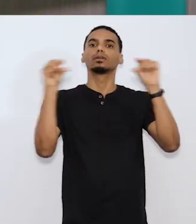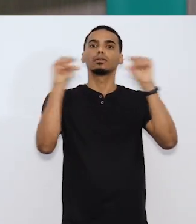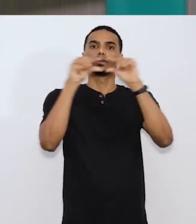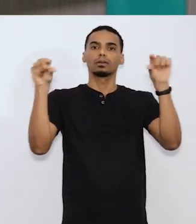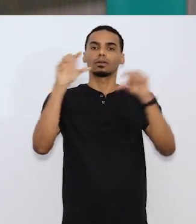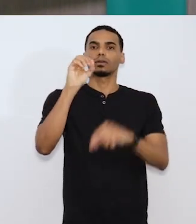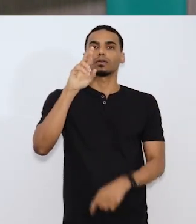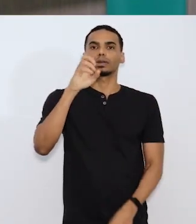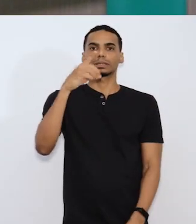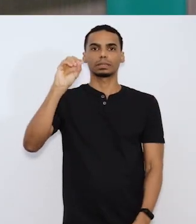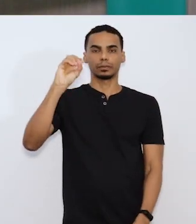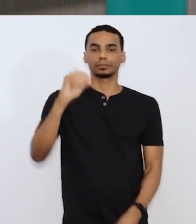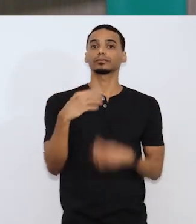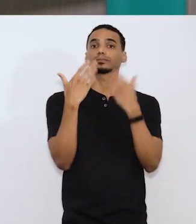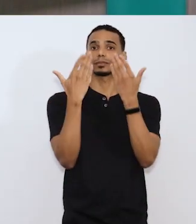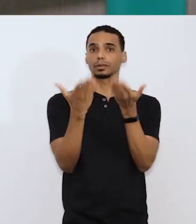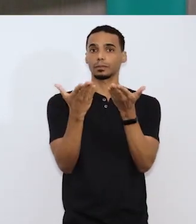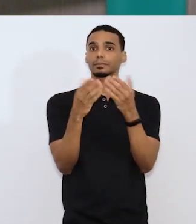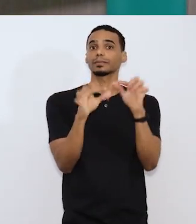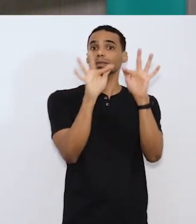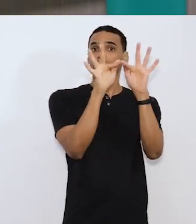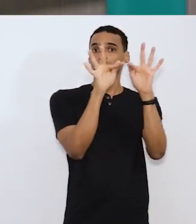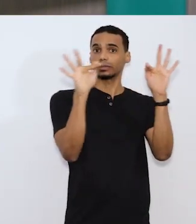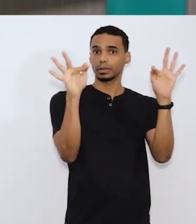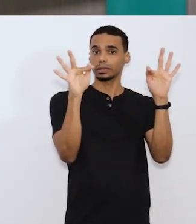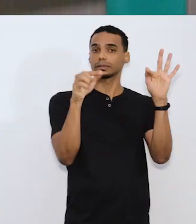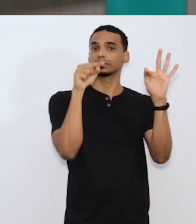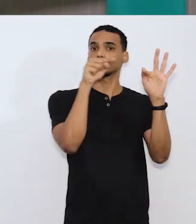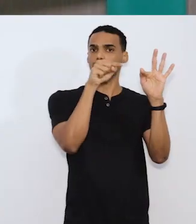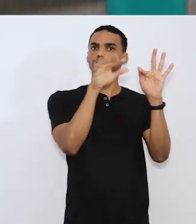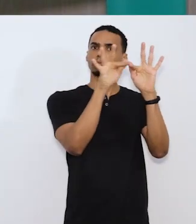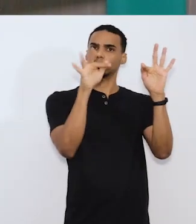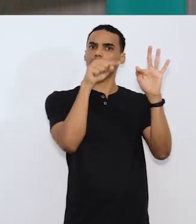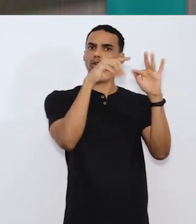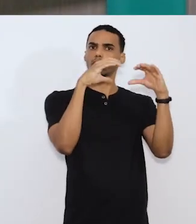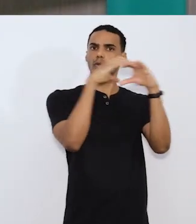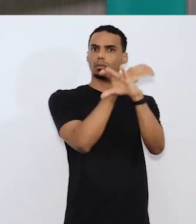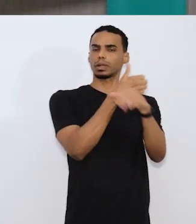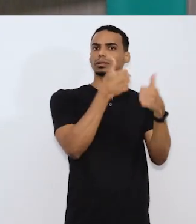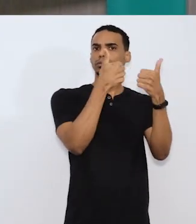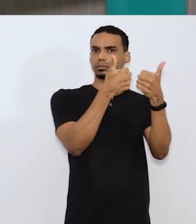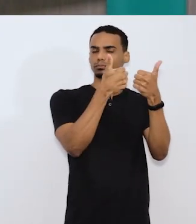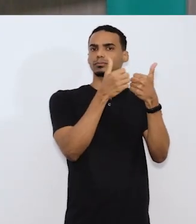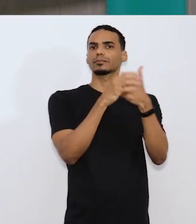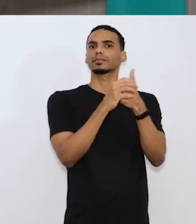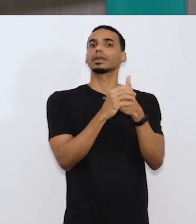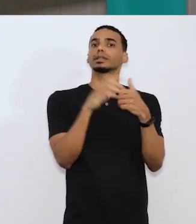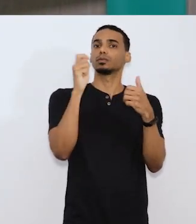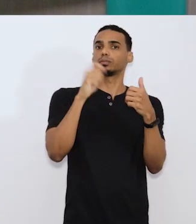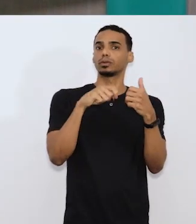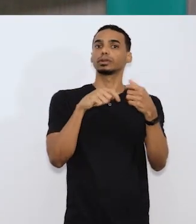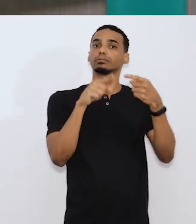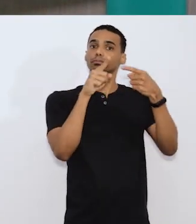para vocês? Então, a frase é um enunciado de sentido completo. Eu posso ter uma